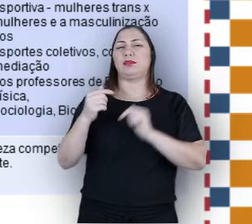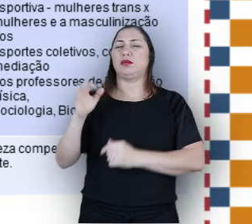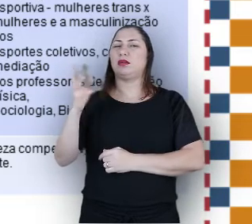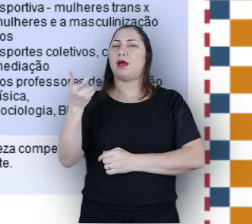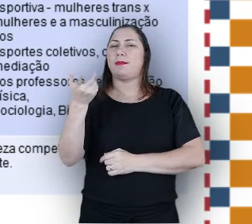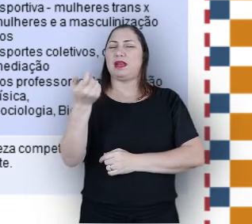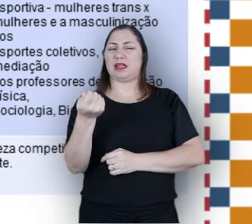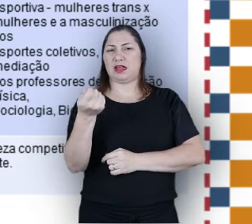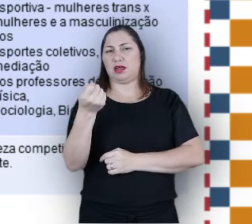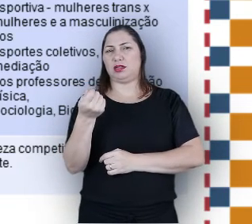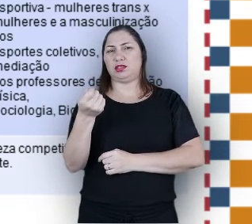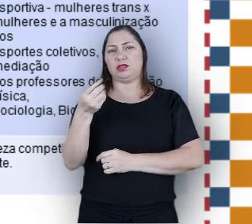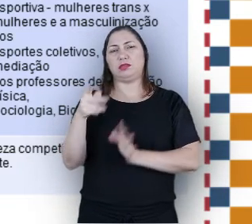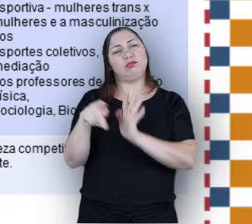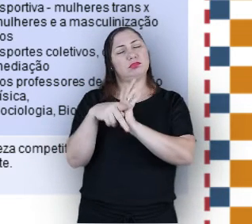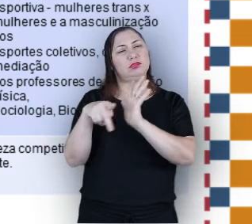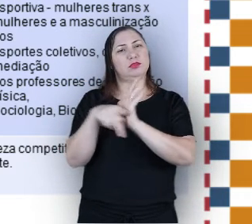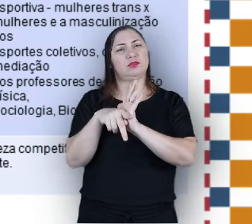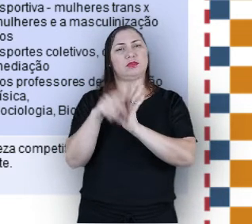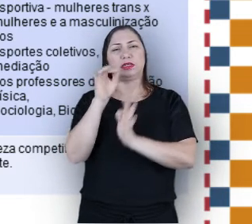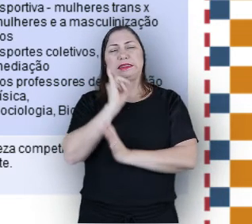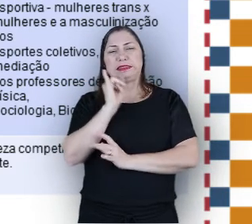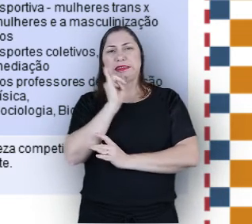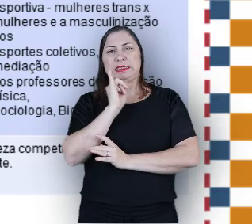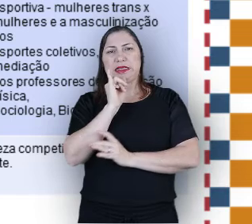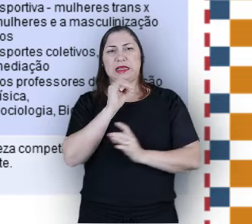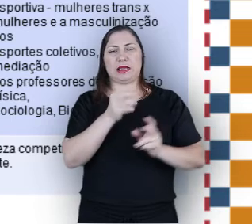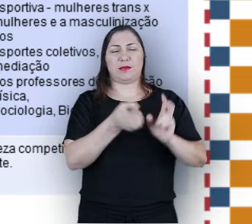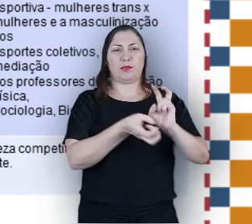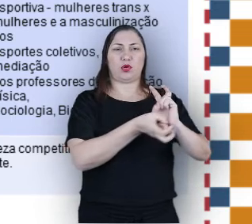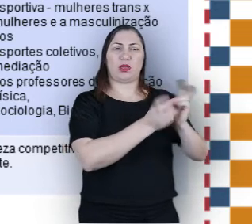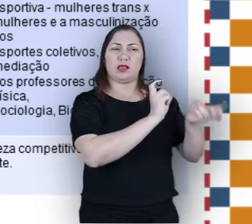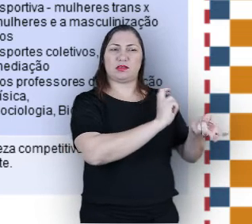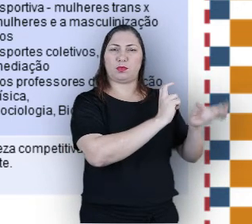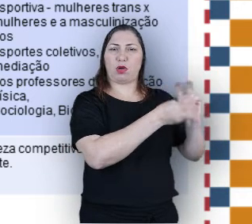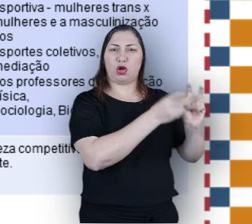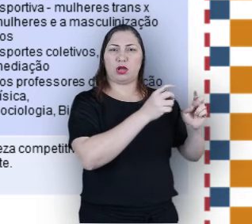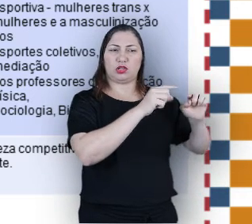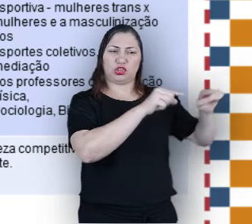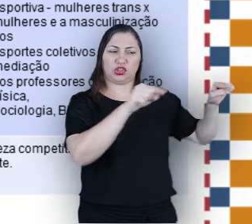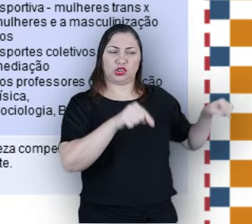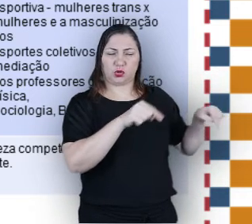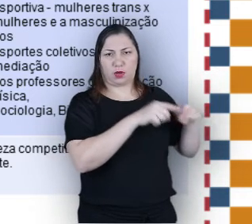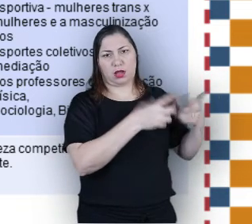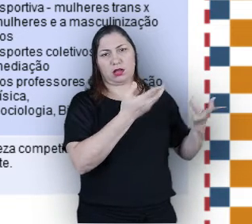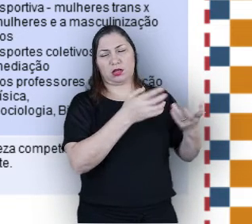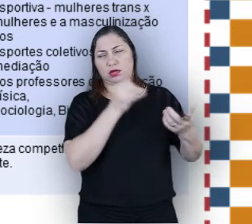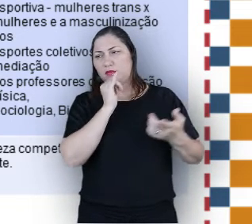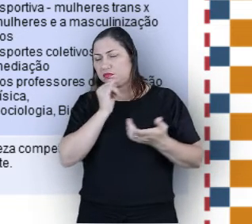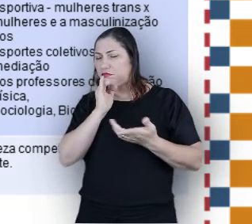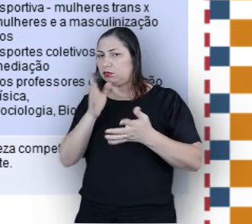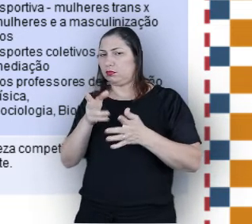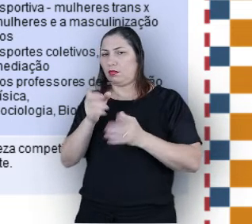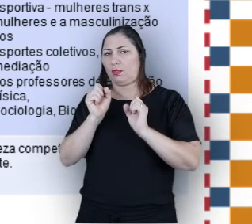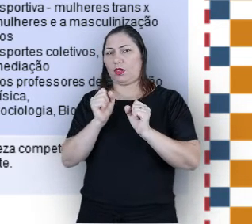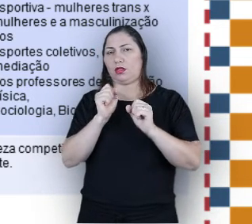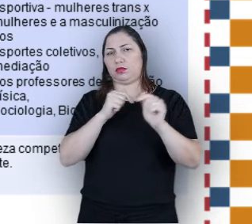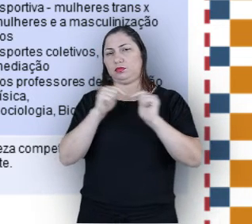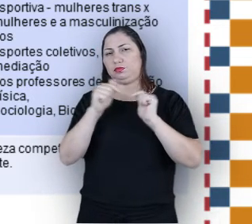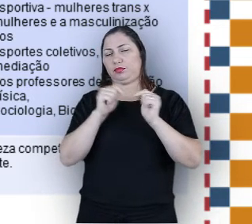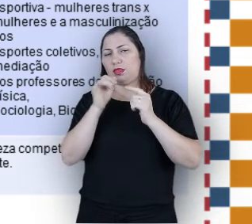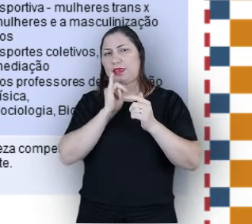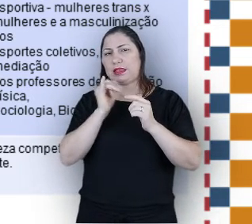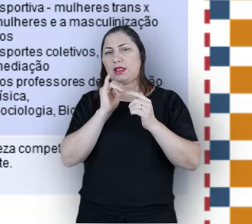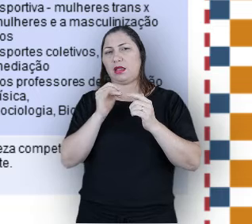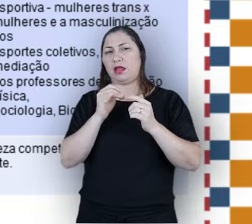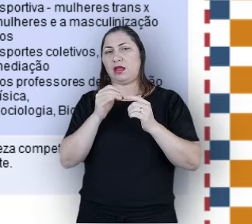o conteúdo, as sugestões metodológicas, né, para que a gente trabalhe uma habilidade específica, né? Então, tipo ali,